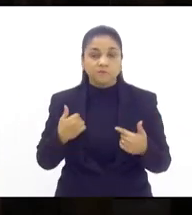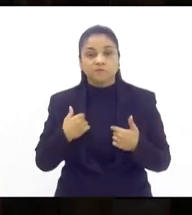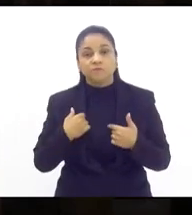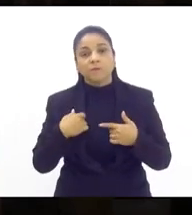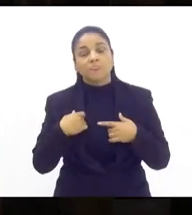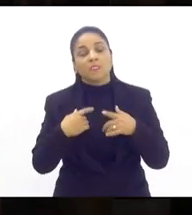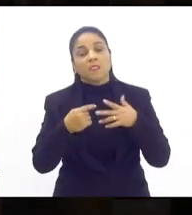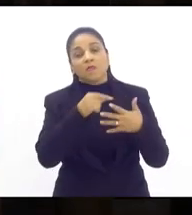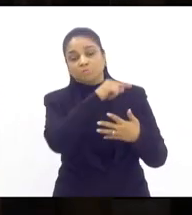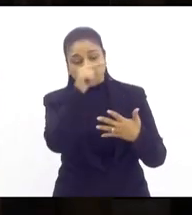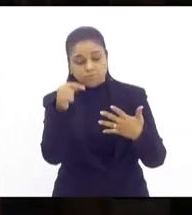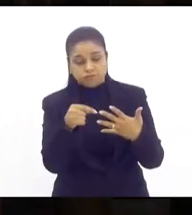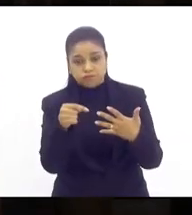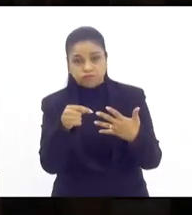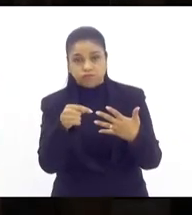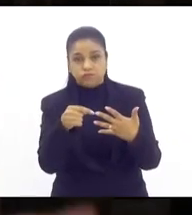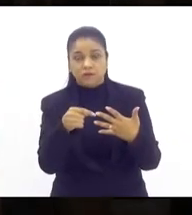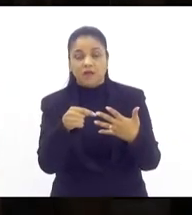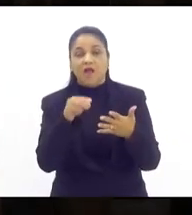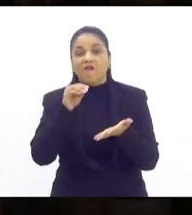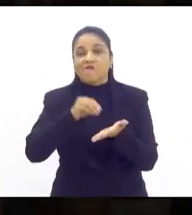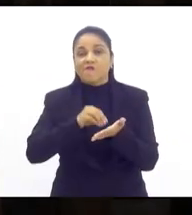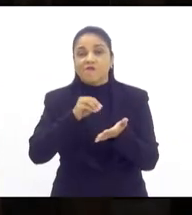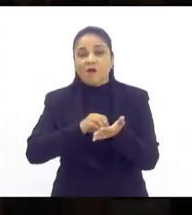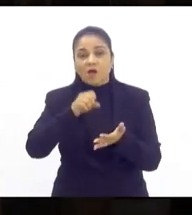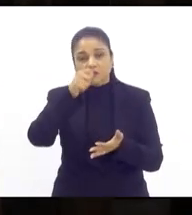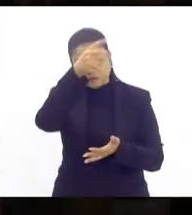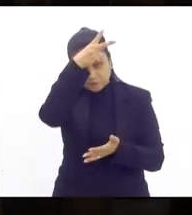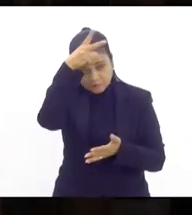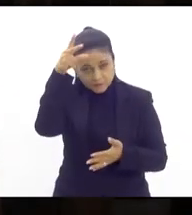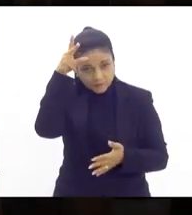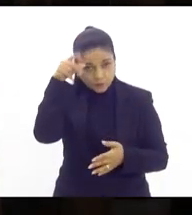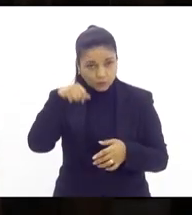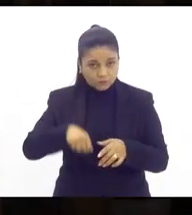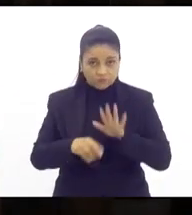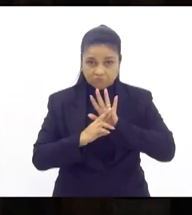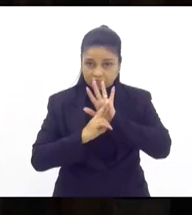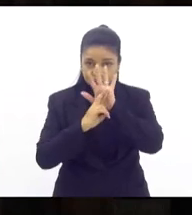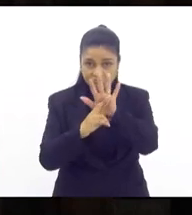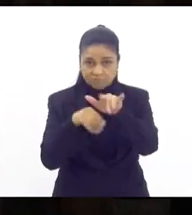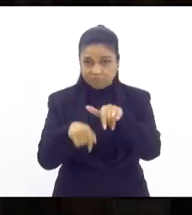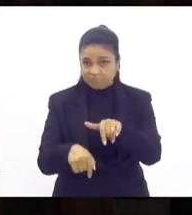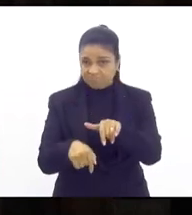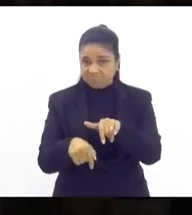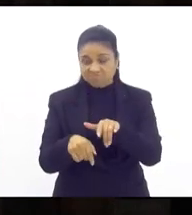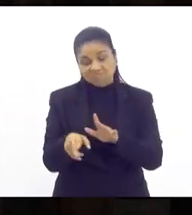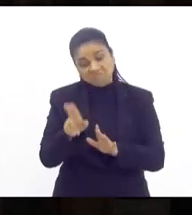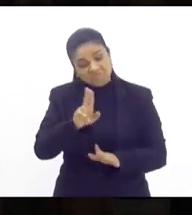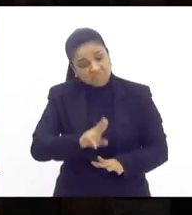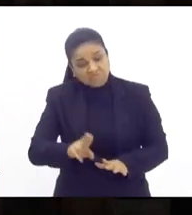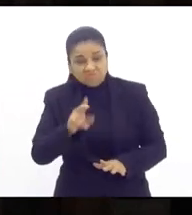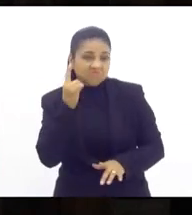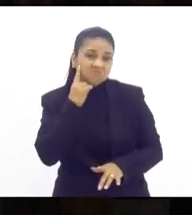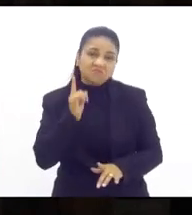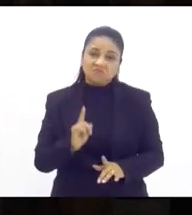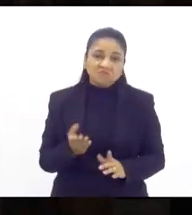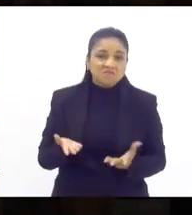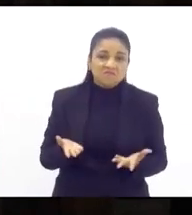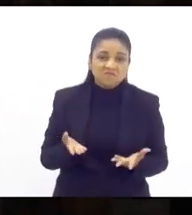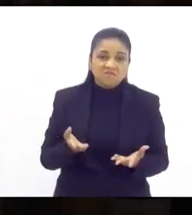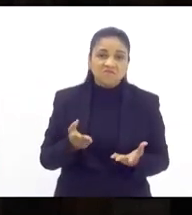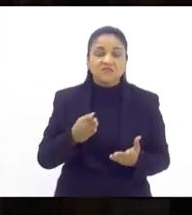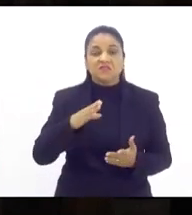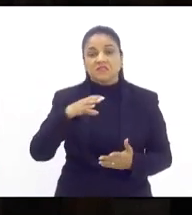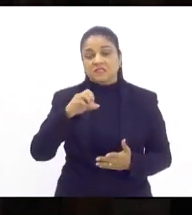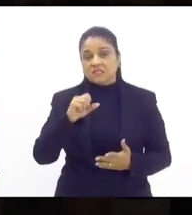que a falta de presença da prefeitura aqui nem sempre seria útil se ela tivesse aqui porque o que o